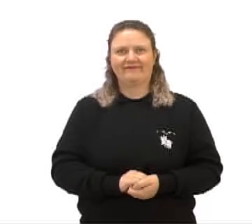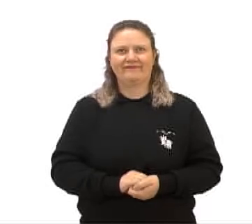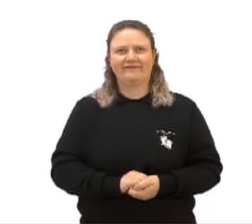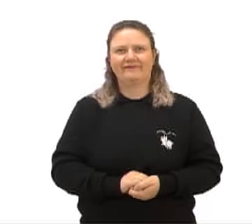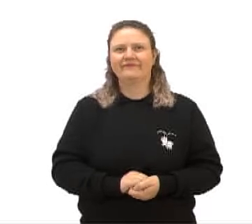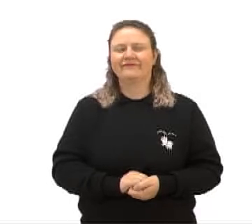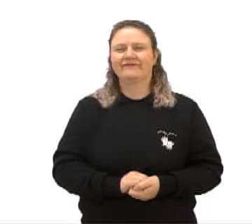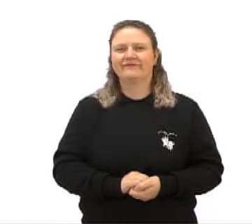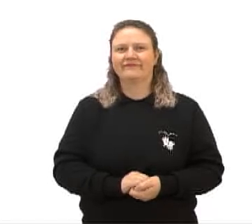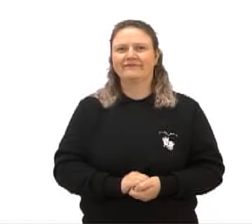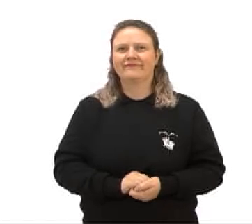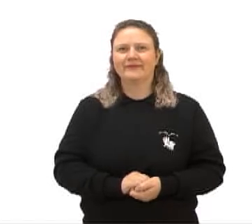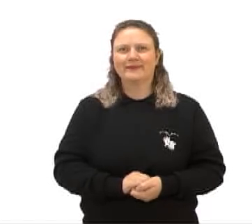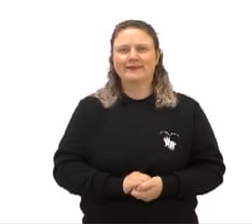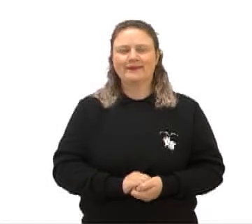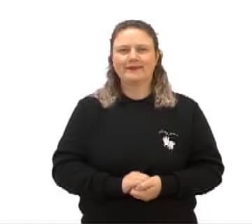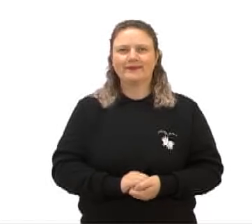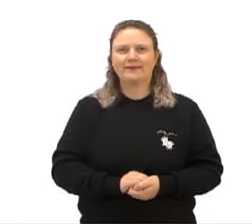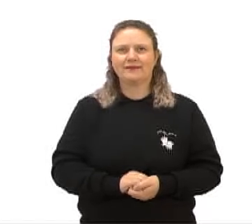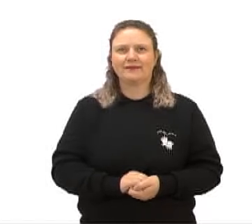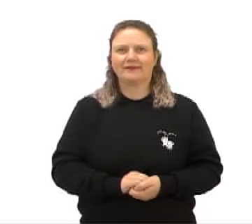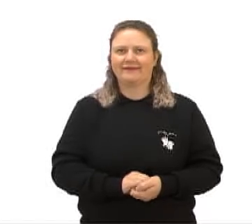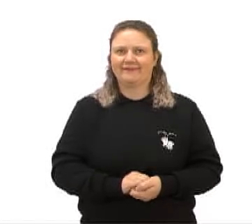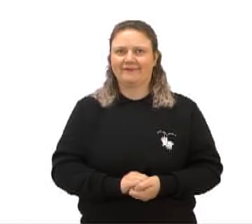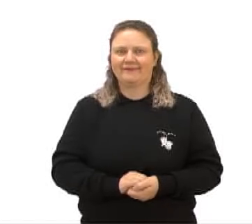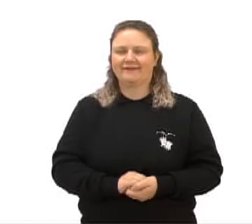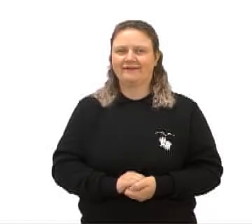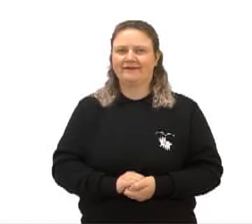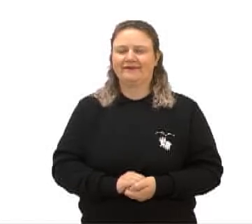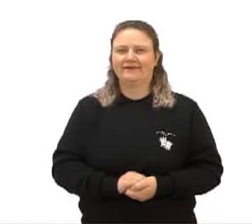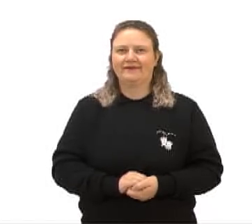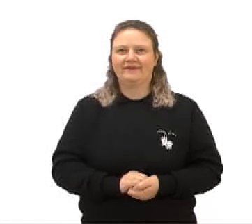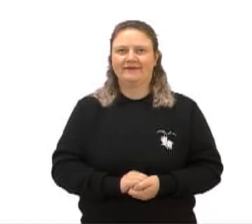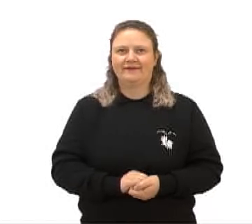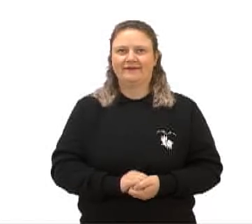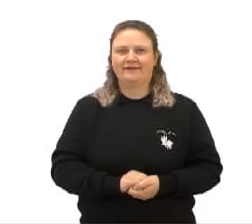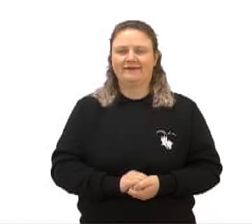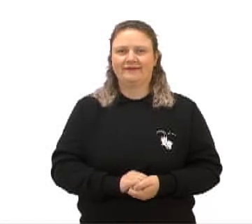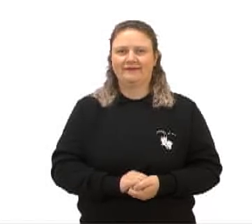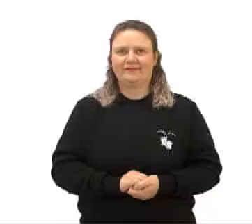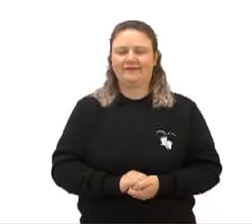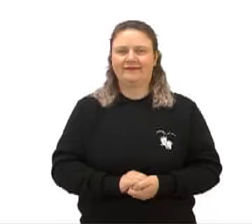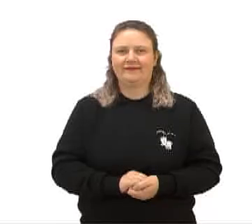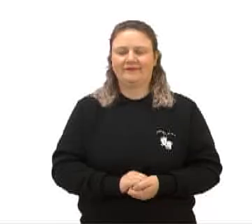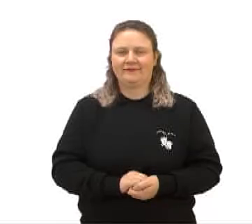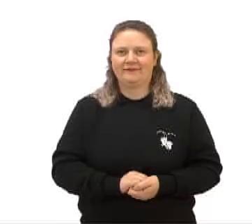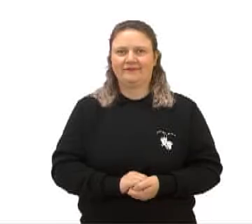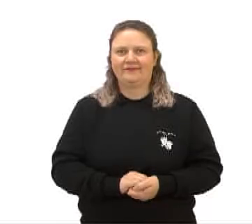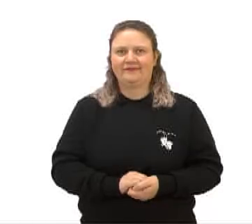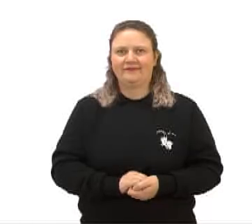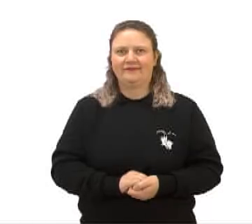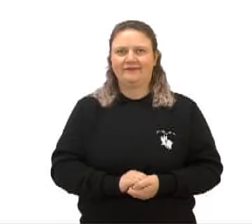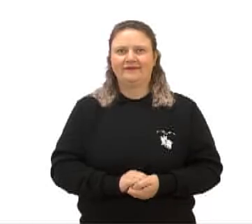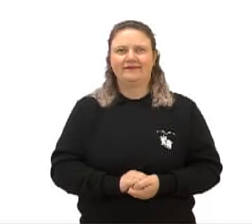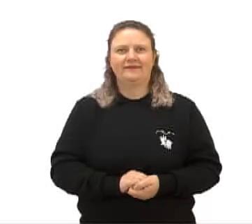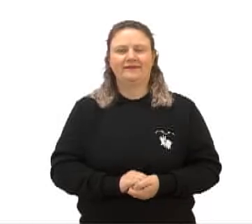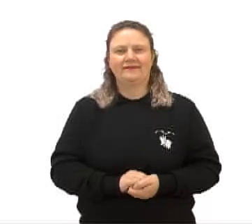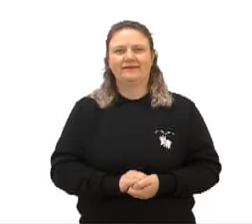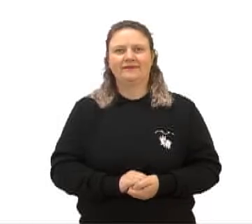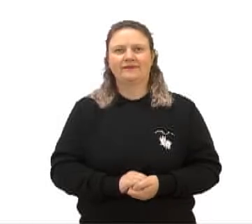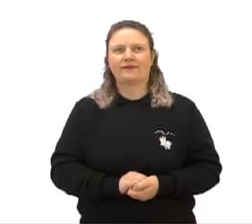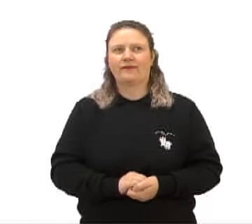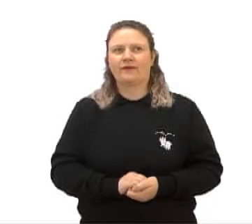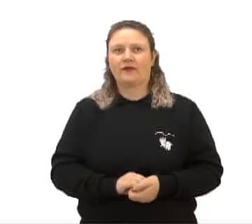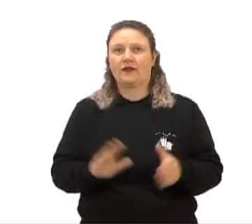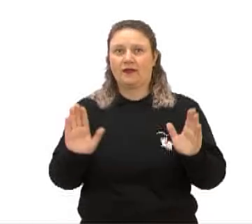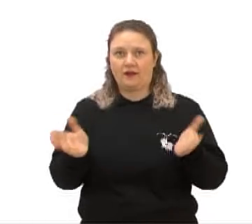can't sleep at night? Have you ever to find the words but they don't come out right?